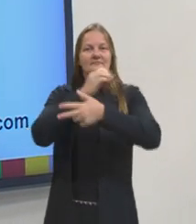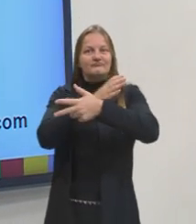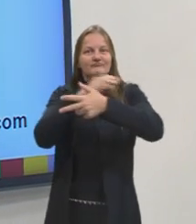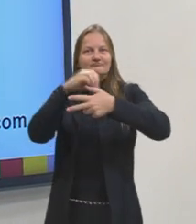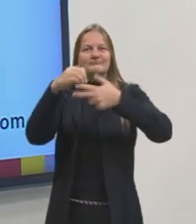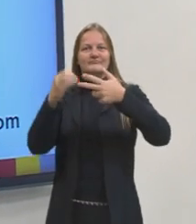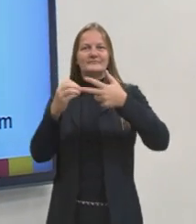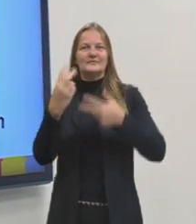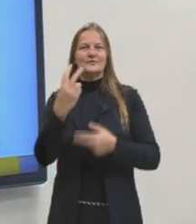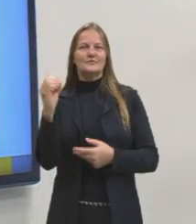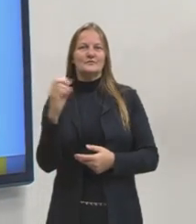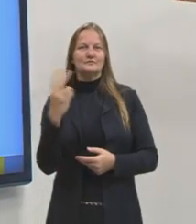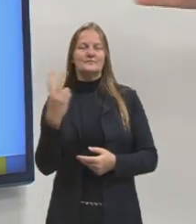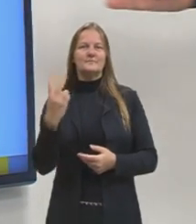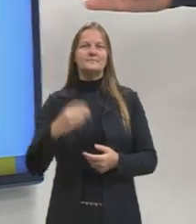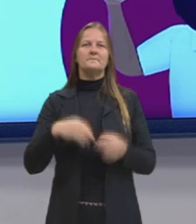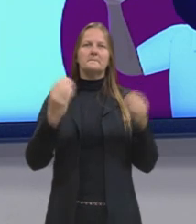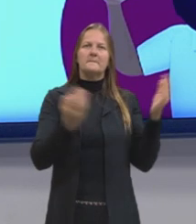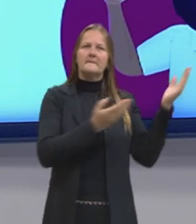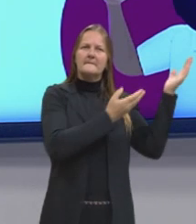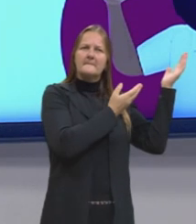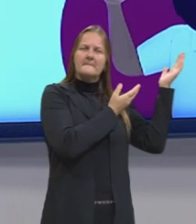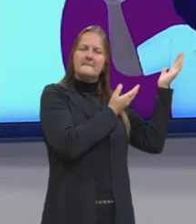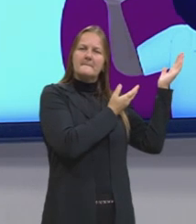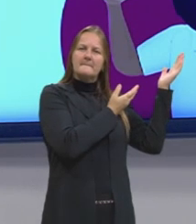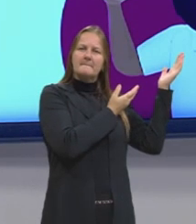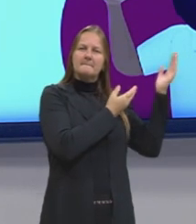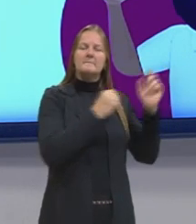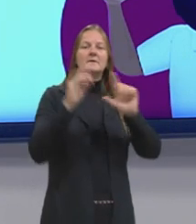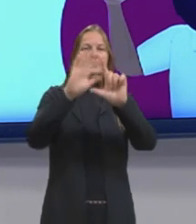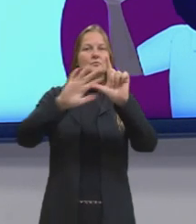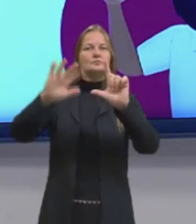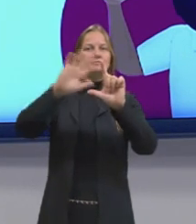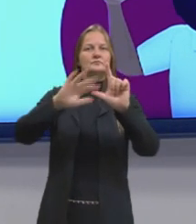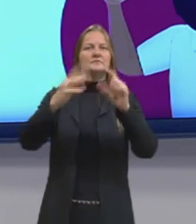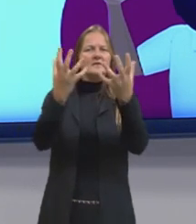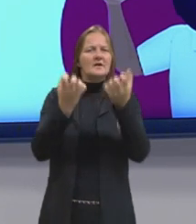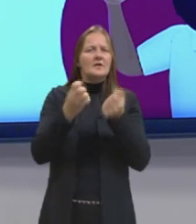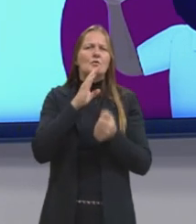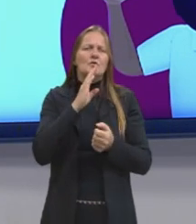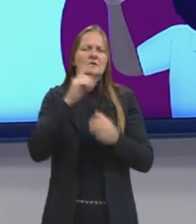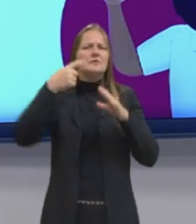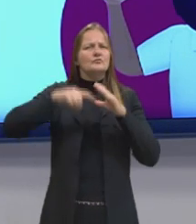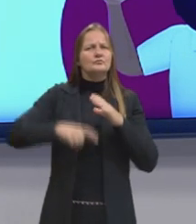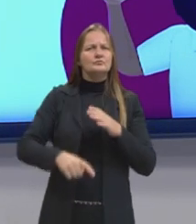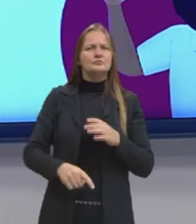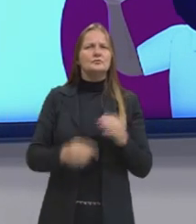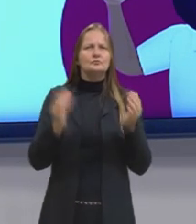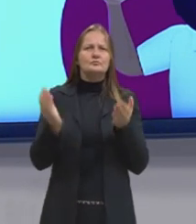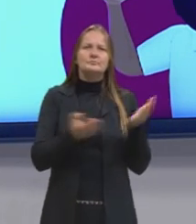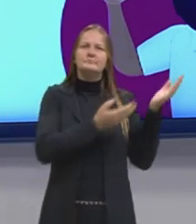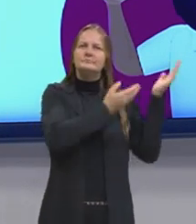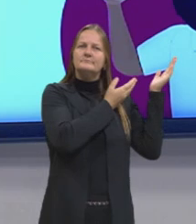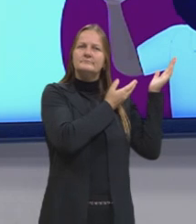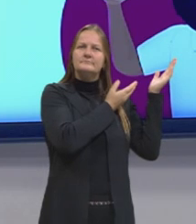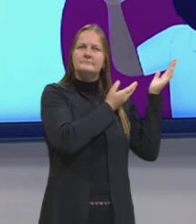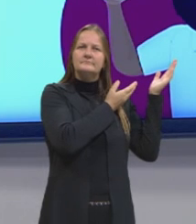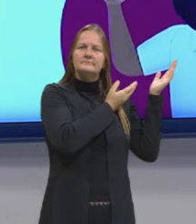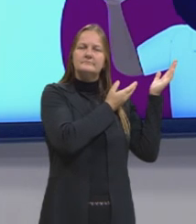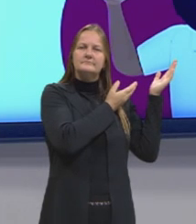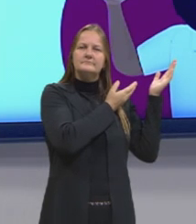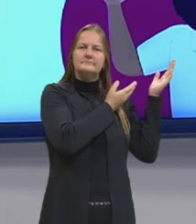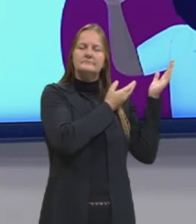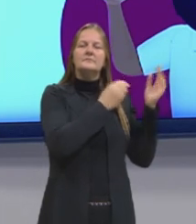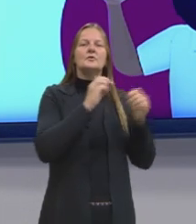2022 aqui ao lado segue meu QR Code caso alguém queira conhecer mais sobre o trabalho vai ser direcionado Então por um agregador